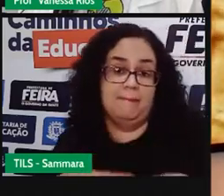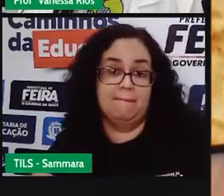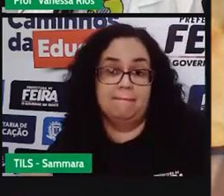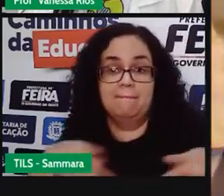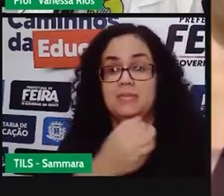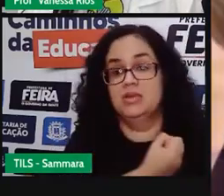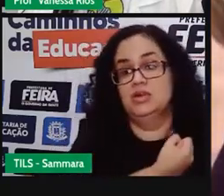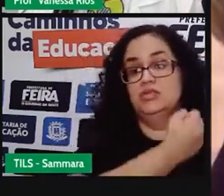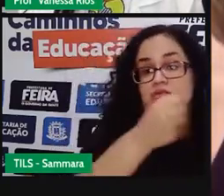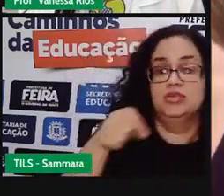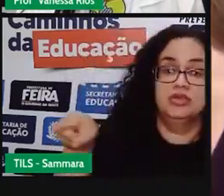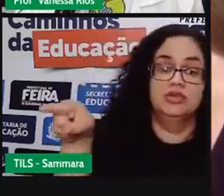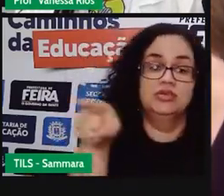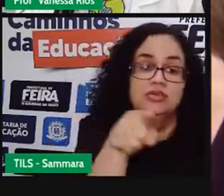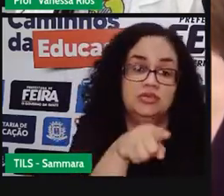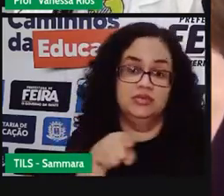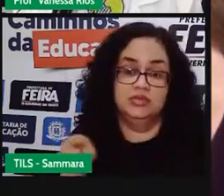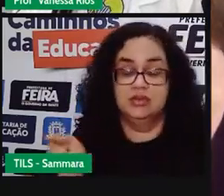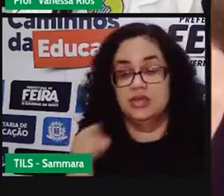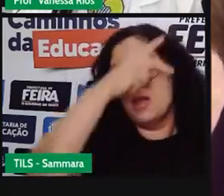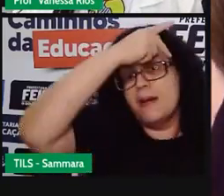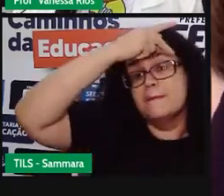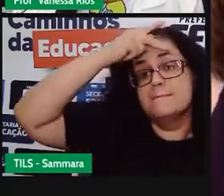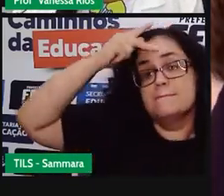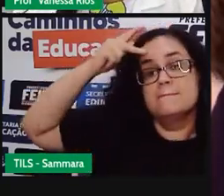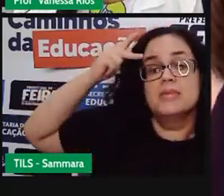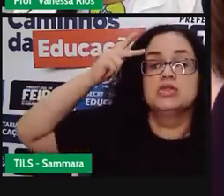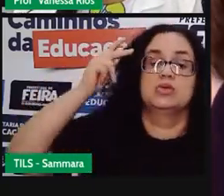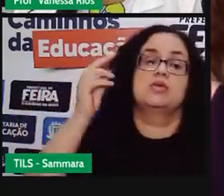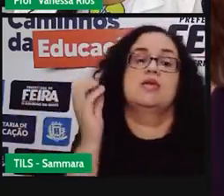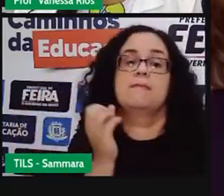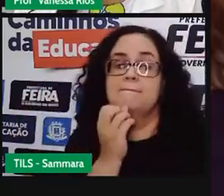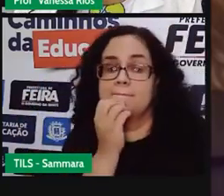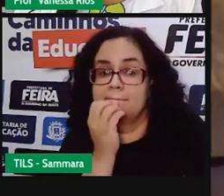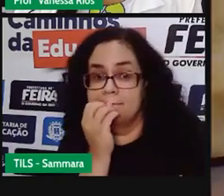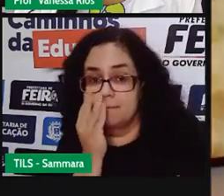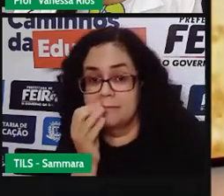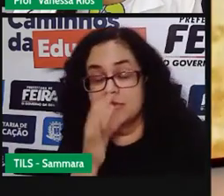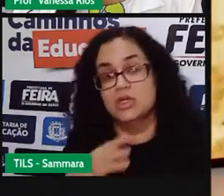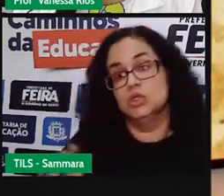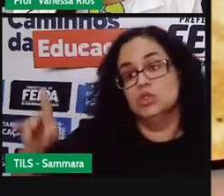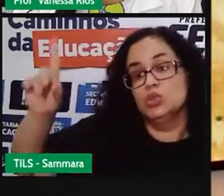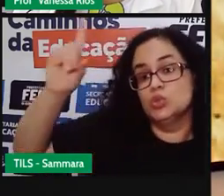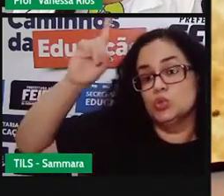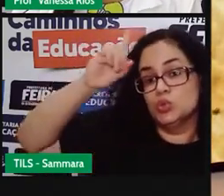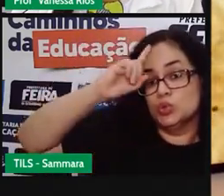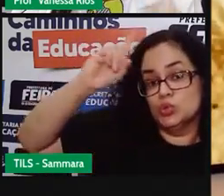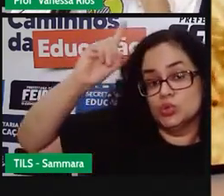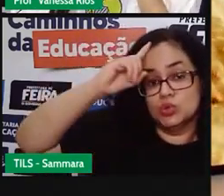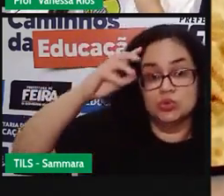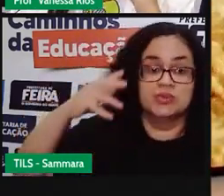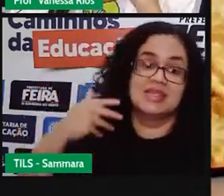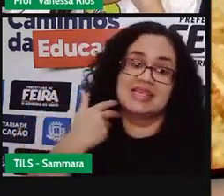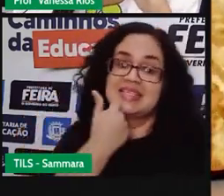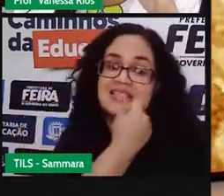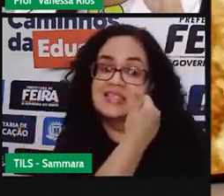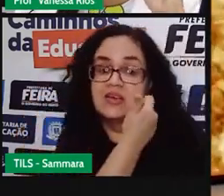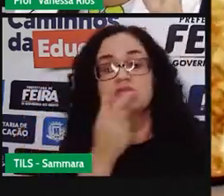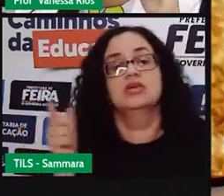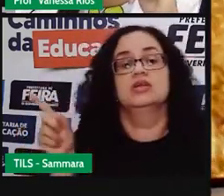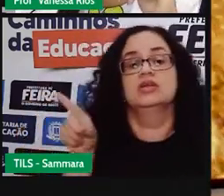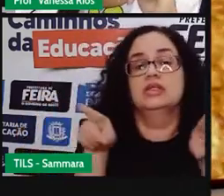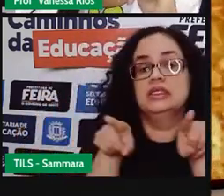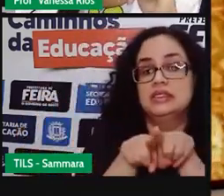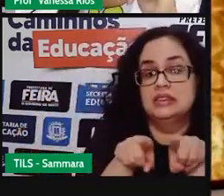todo dia para se salvar também. Que entende que a união talvez seja a solução. E que